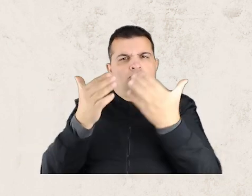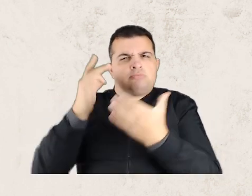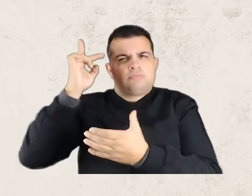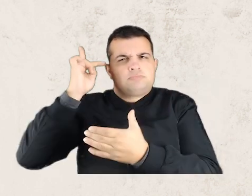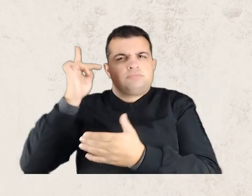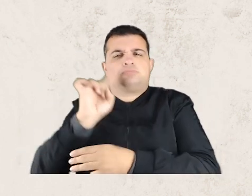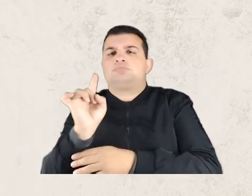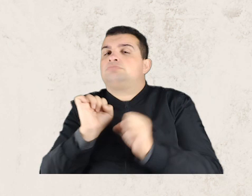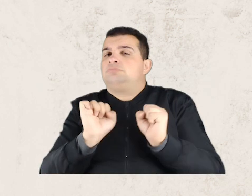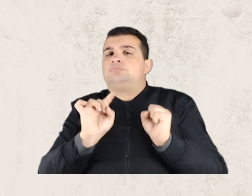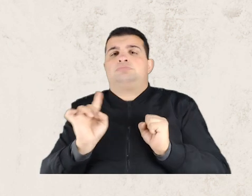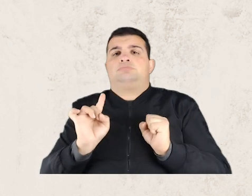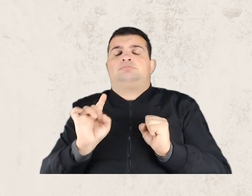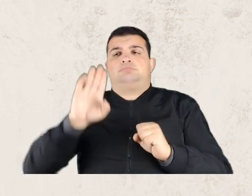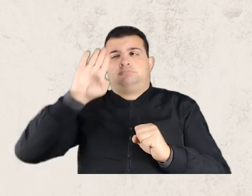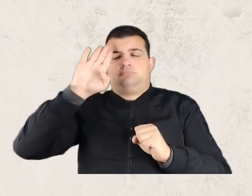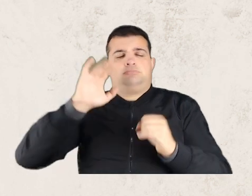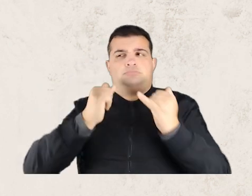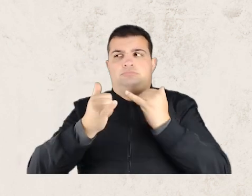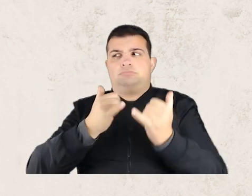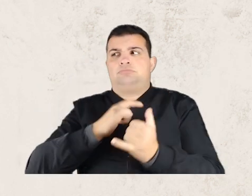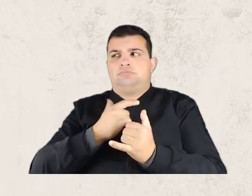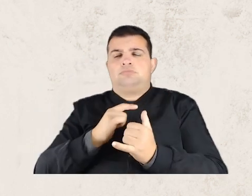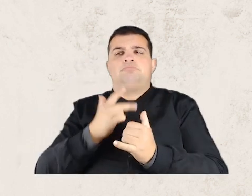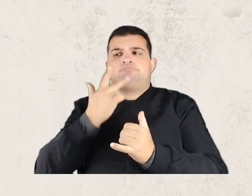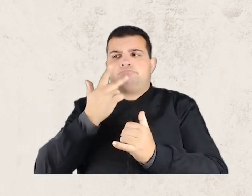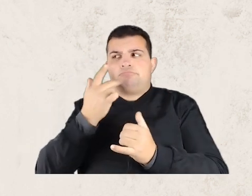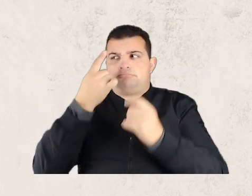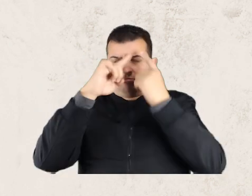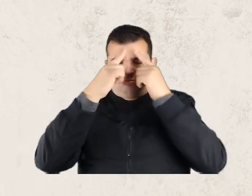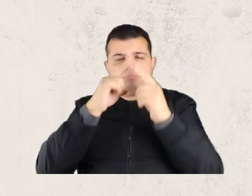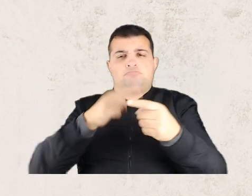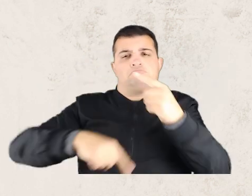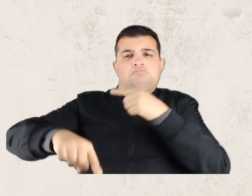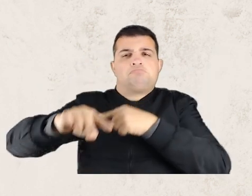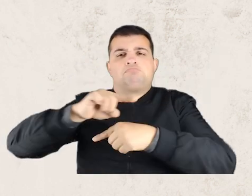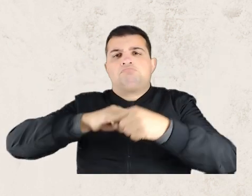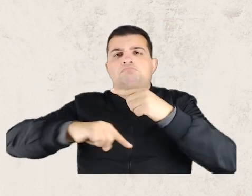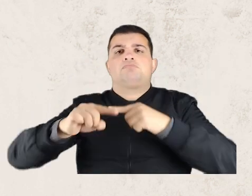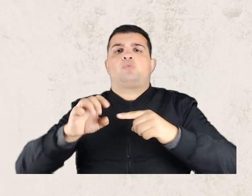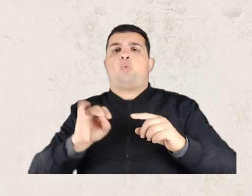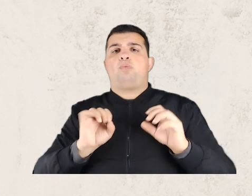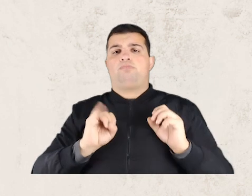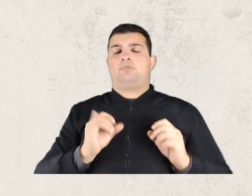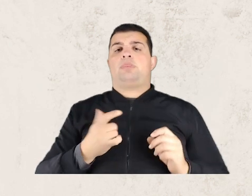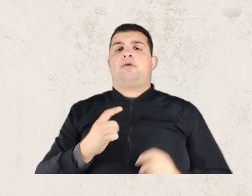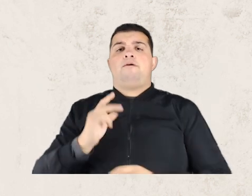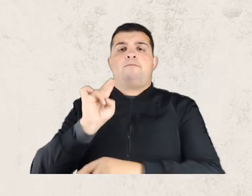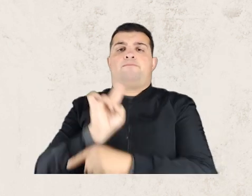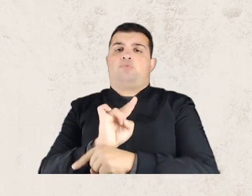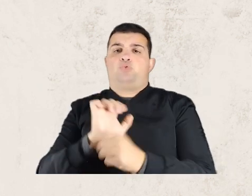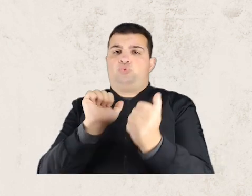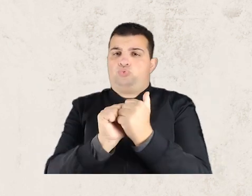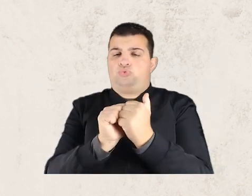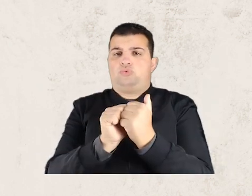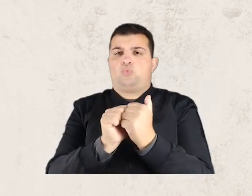psicologia seja social. Penso, né, que a resposta pode ser não, que nem toda psicologia é social, comunitária e